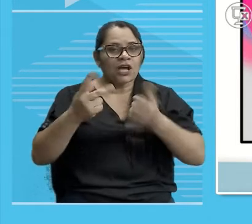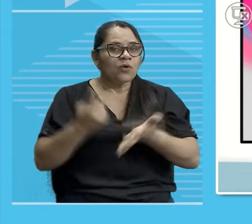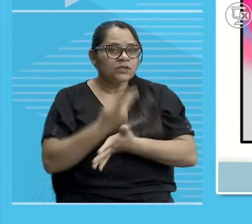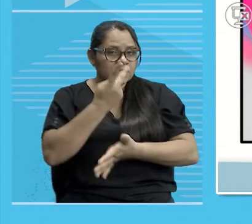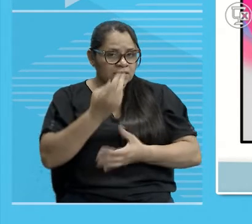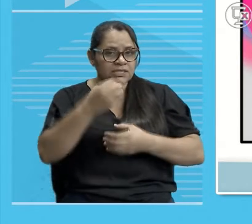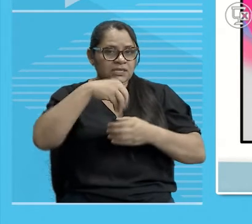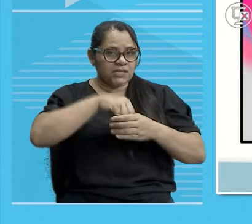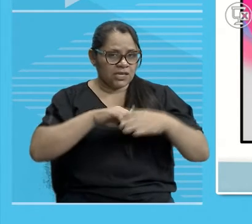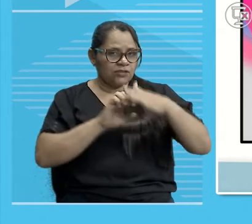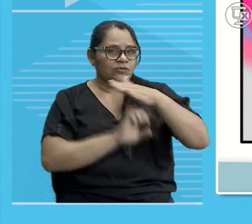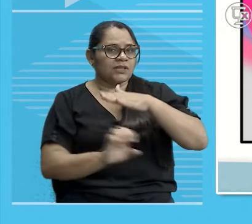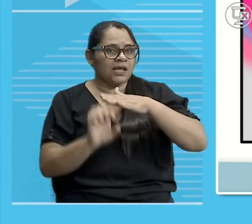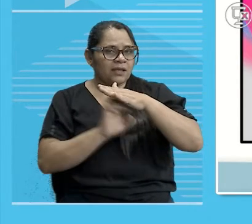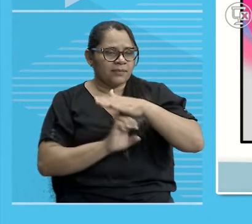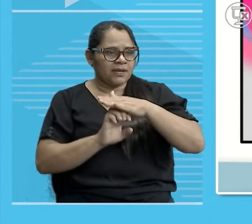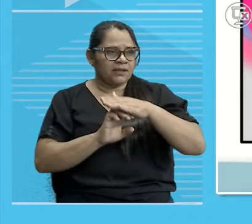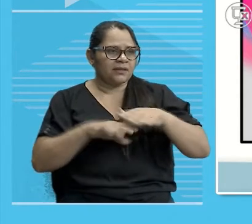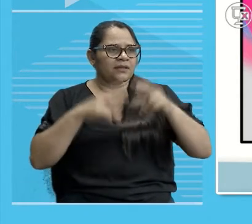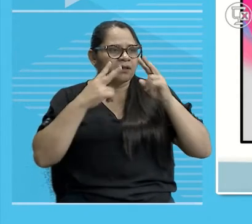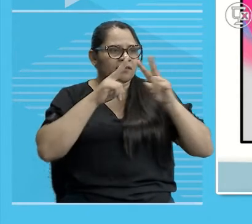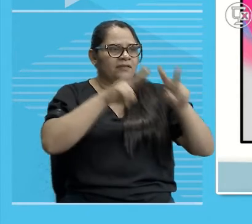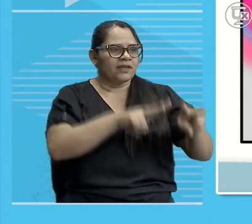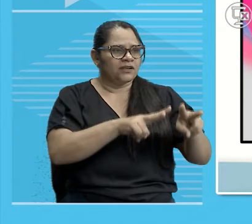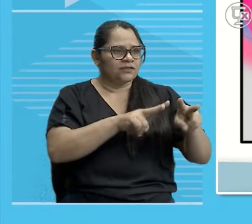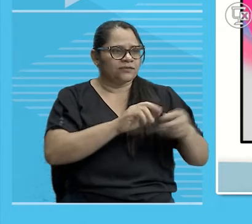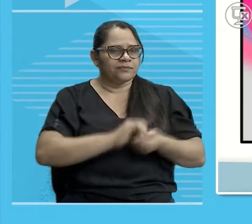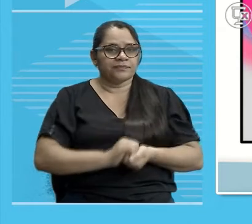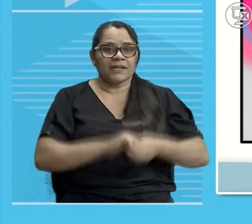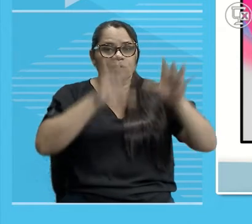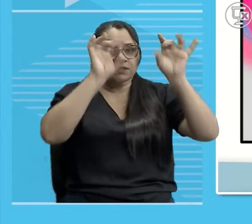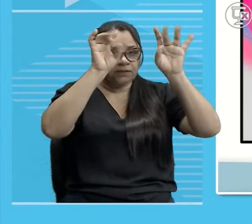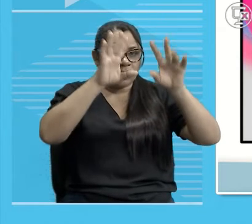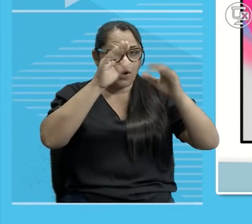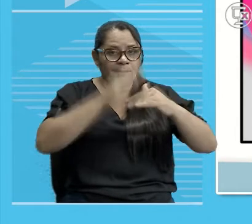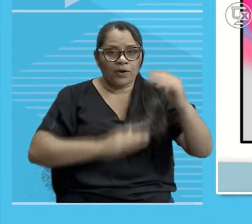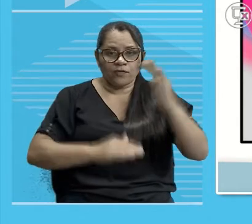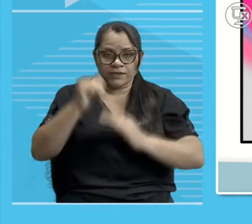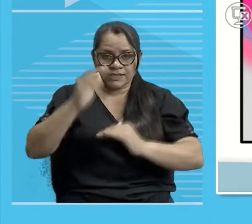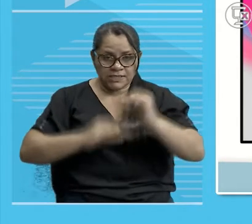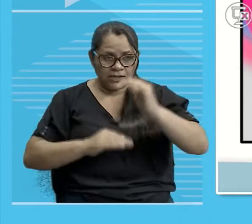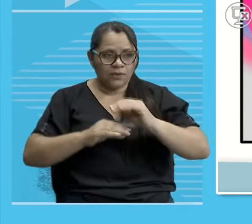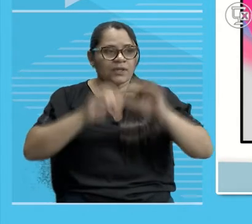só especialista em Day O que é Day diversidade